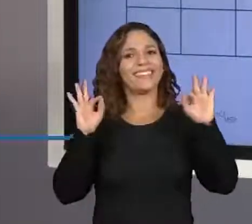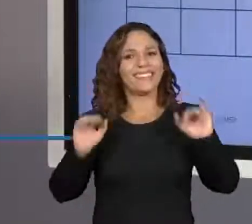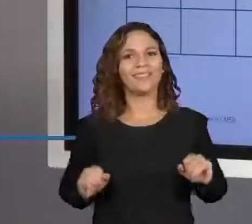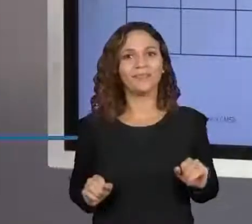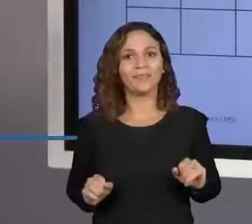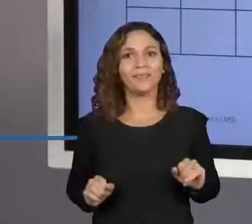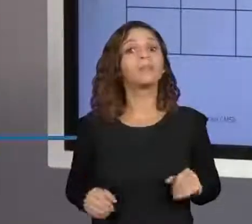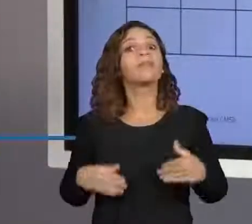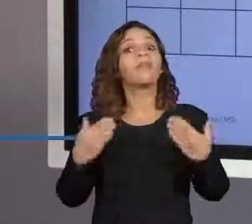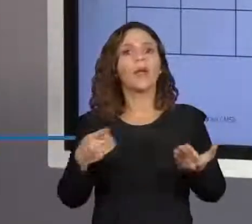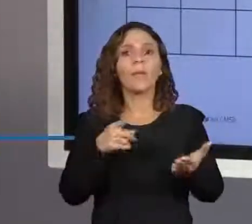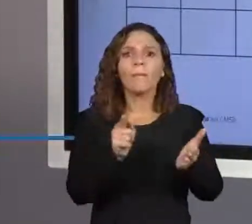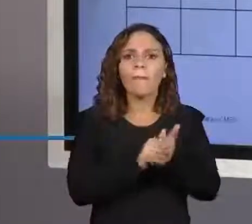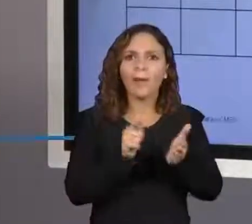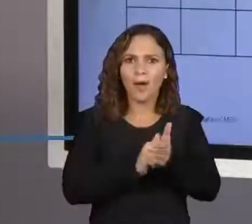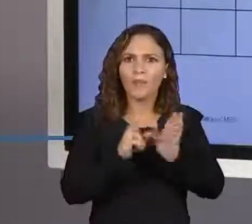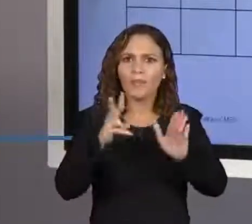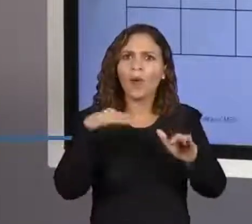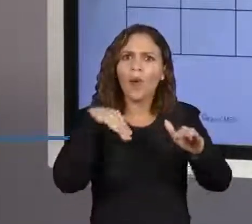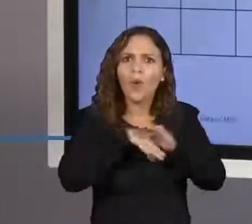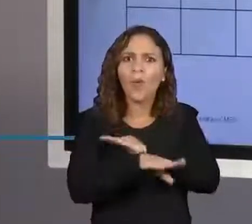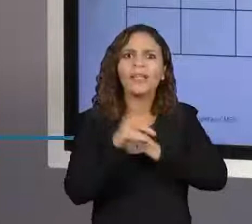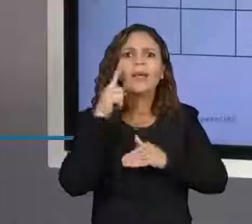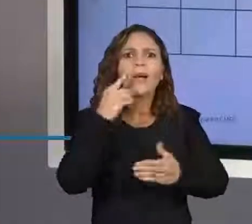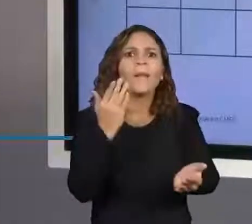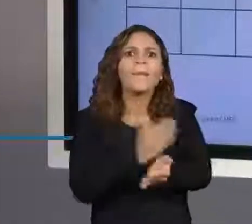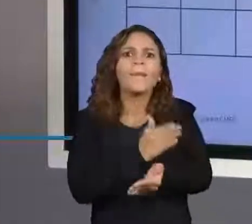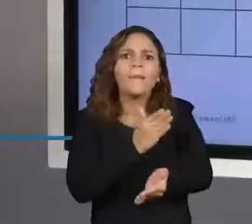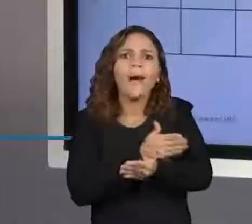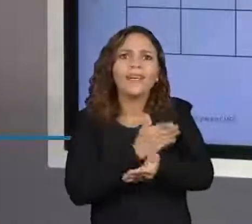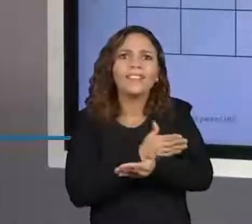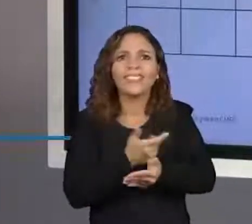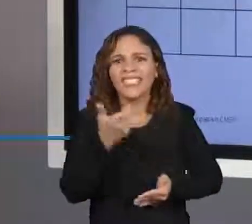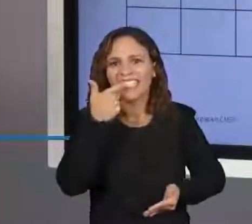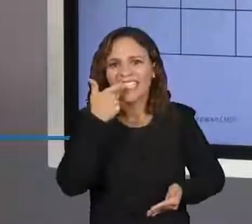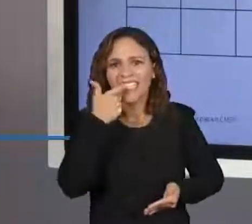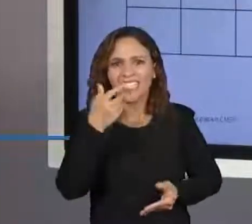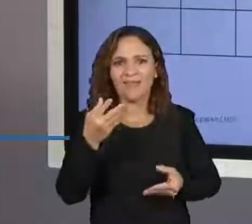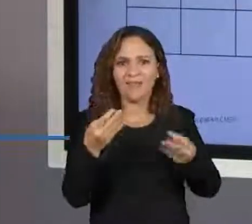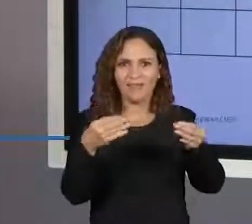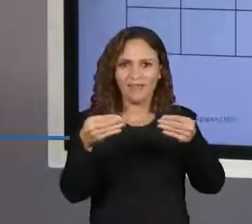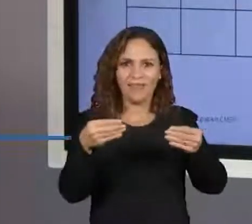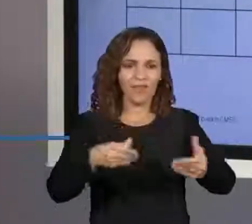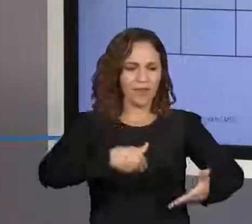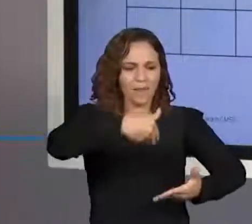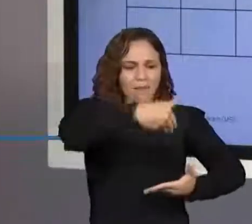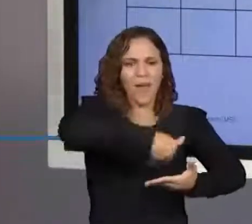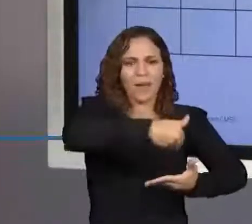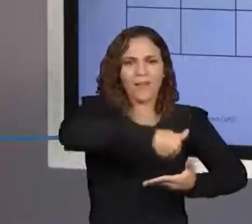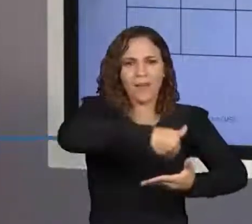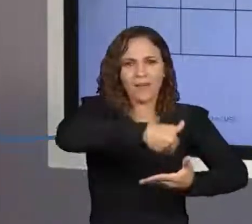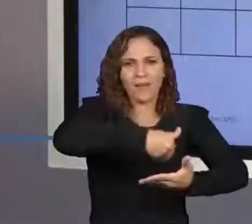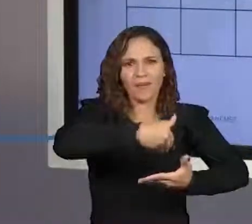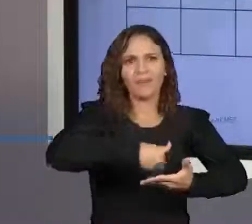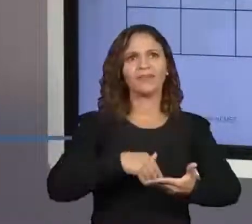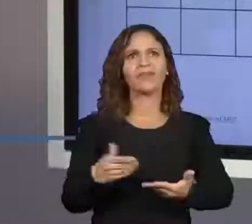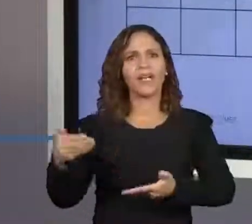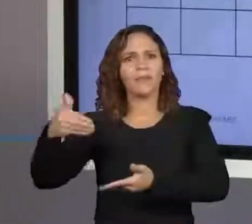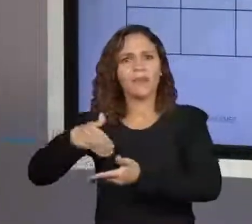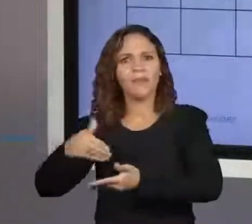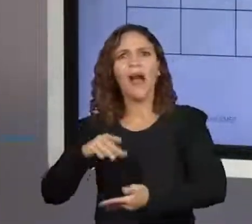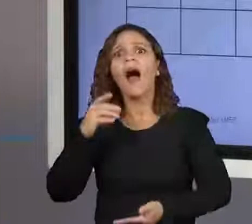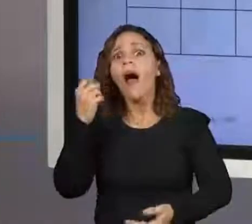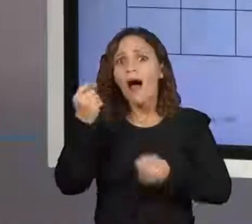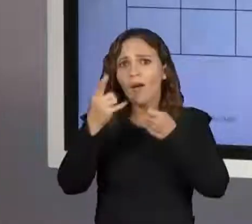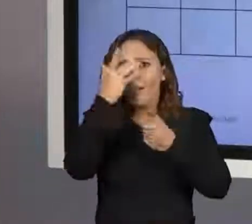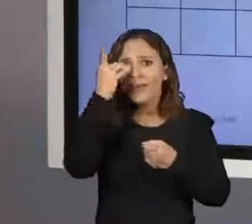esses papéis, para não amassar, em pastas com plástico. São as pastas catálogo. E eu lembro que a gente tinha 2,